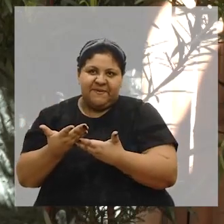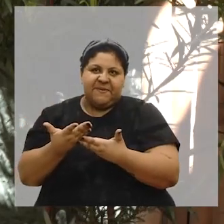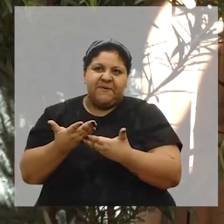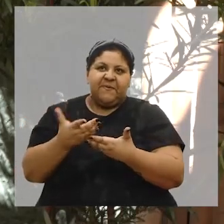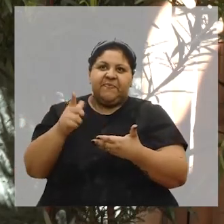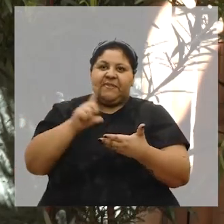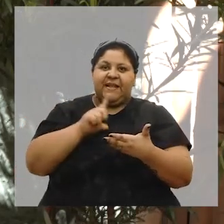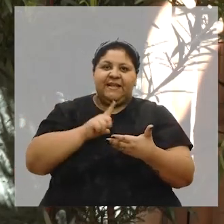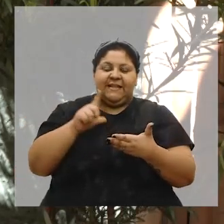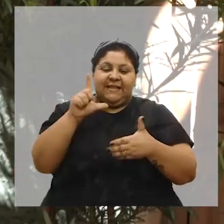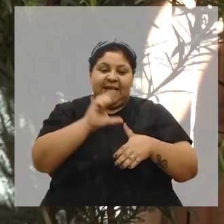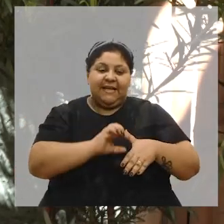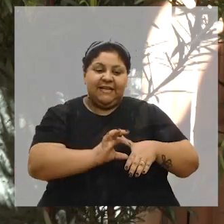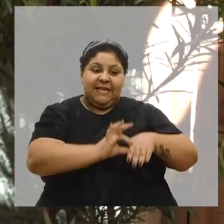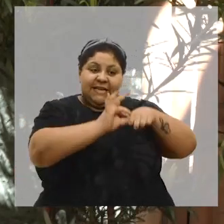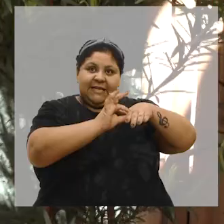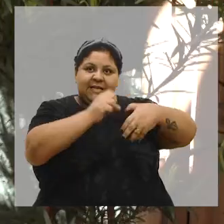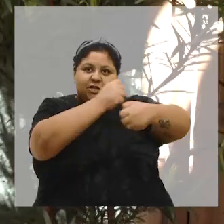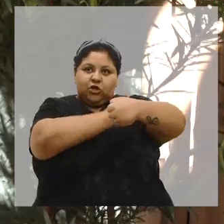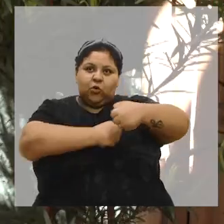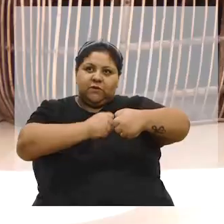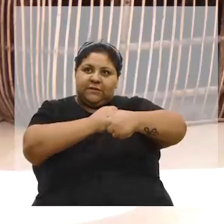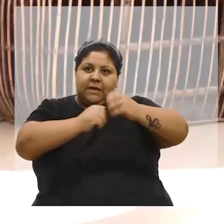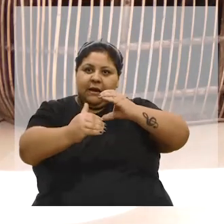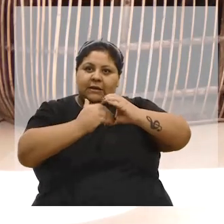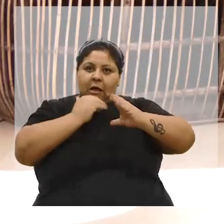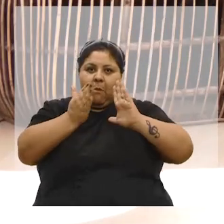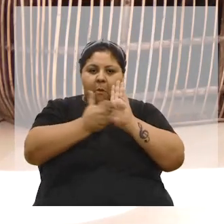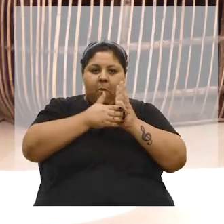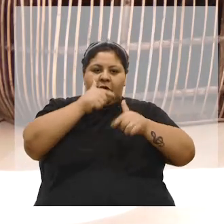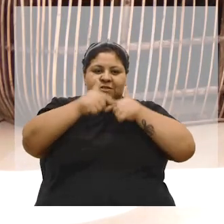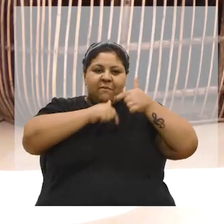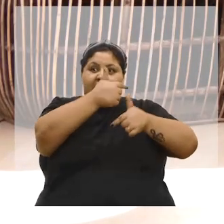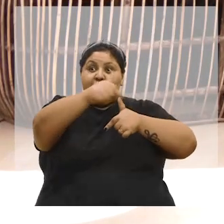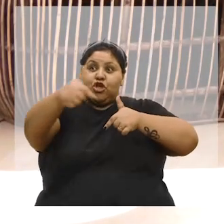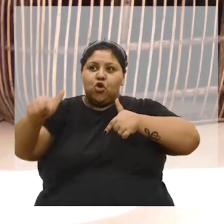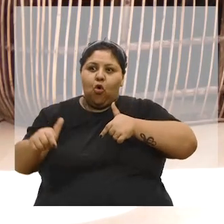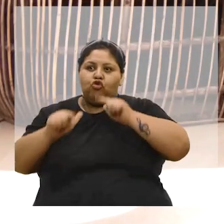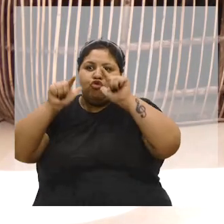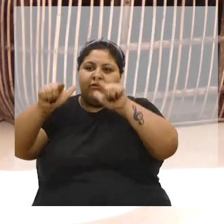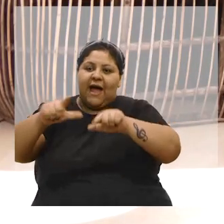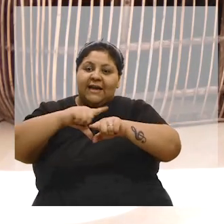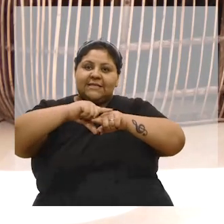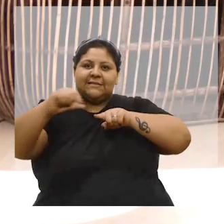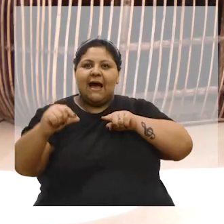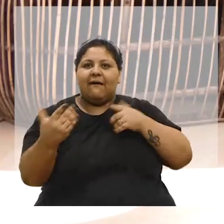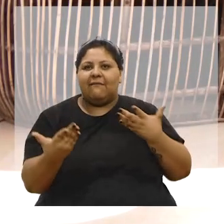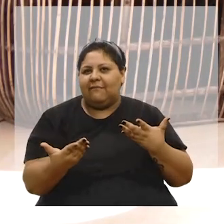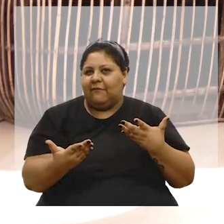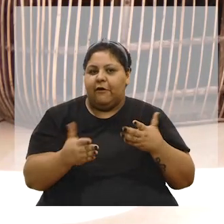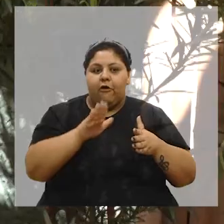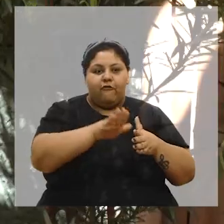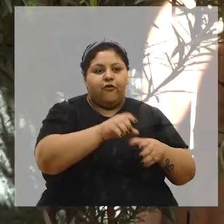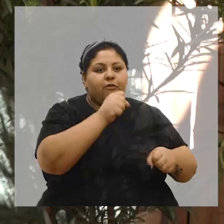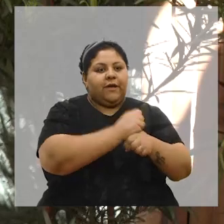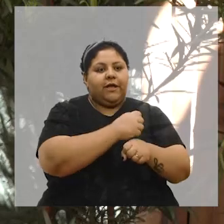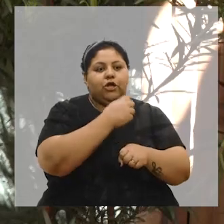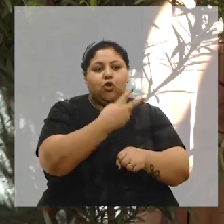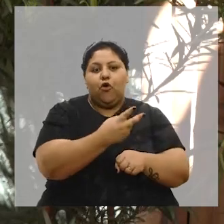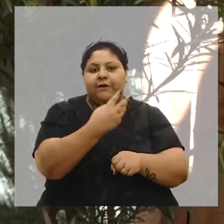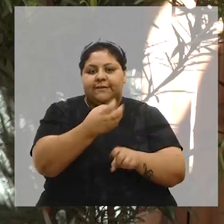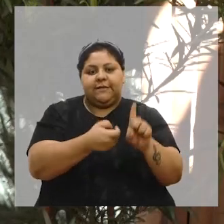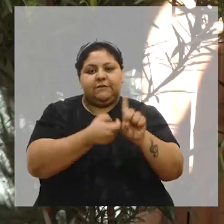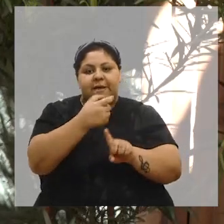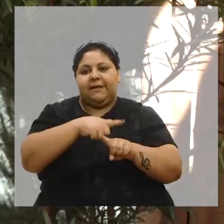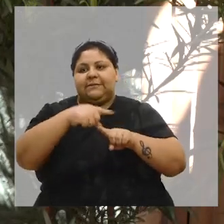restaurante novo, recebe uma nova proposta de trabalho, às vezes mais atraente, momentaneamente, aí resolve partir para uma nova opção, né?